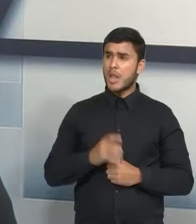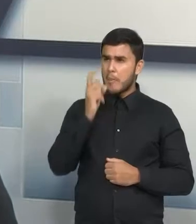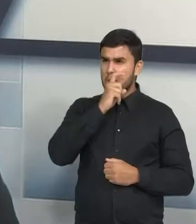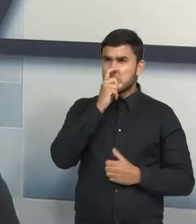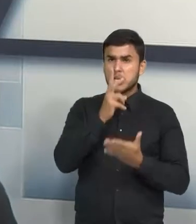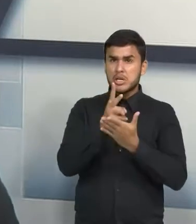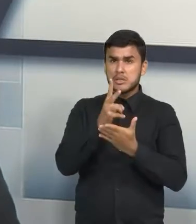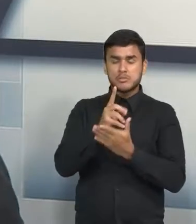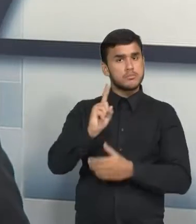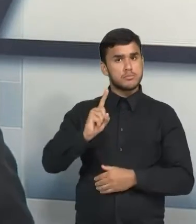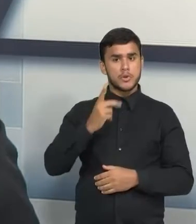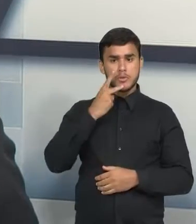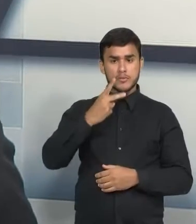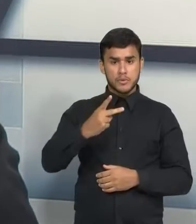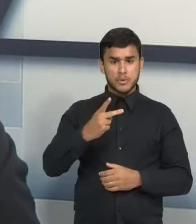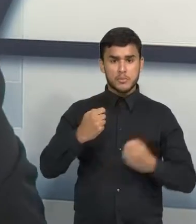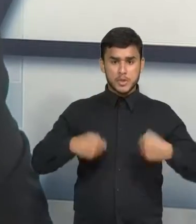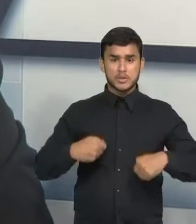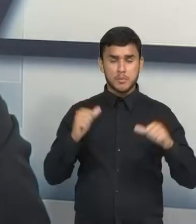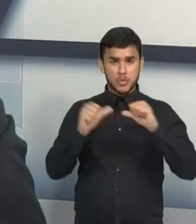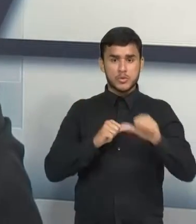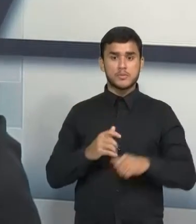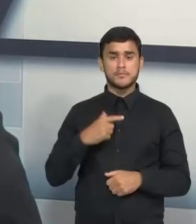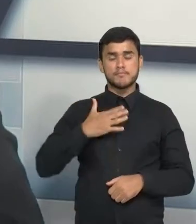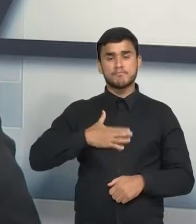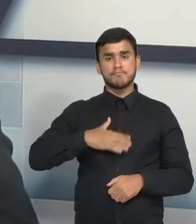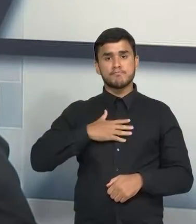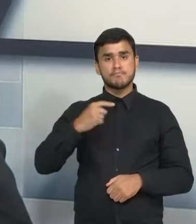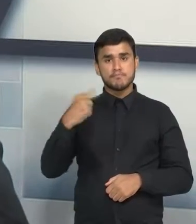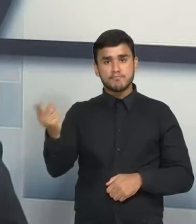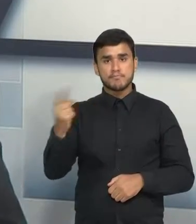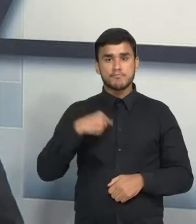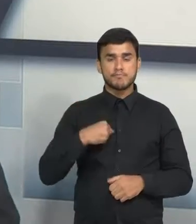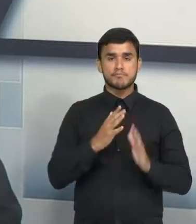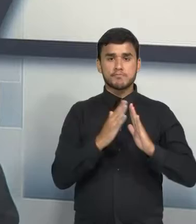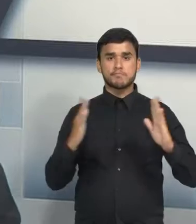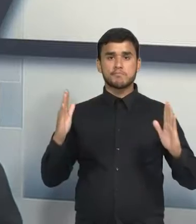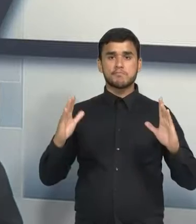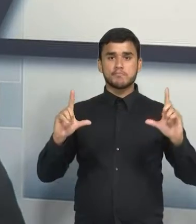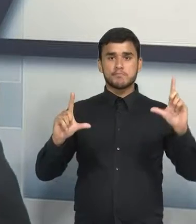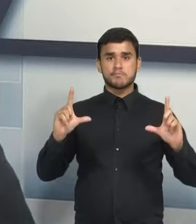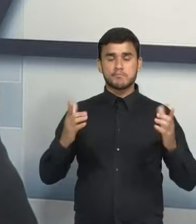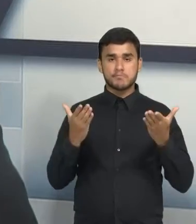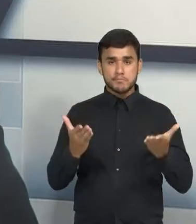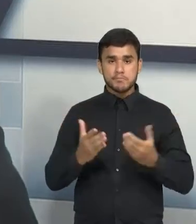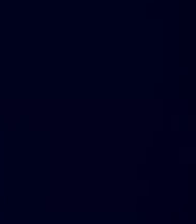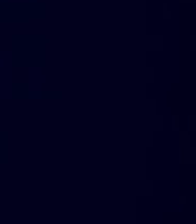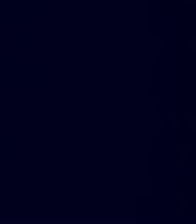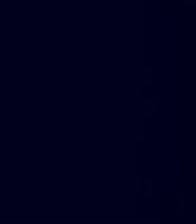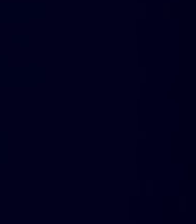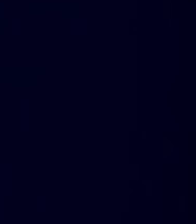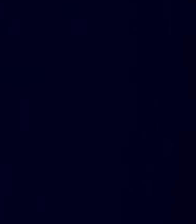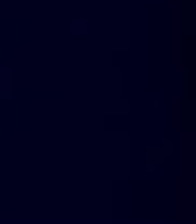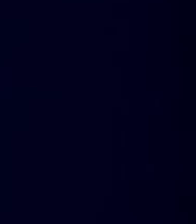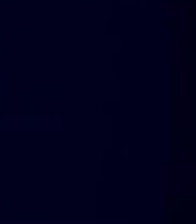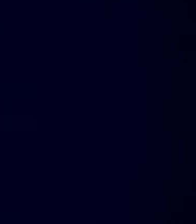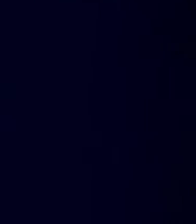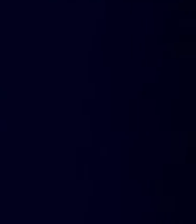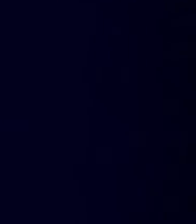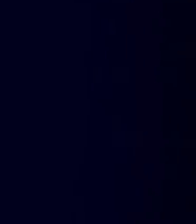por cima da verdade. Eu vou para o rápido intervalo e volto já já com o terceiro e último bloco do programa Pela Ordem. Não sai daí não.